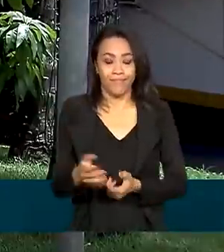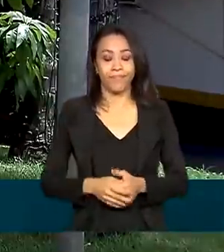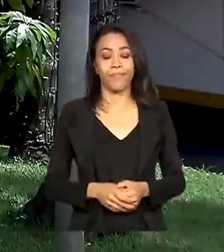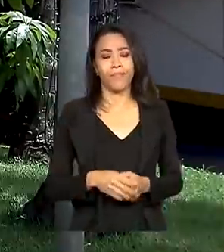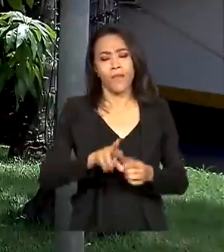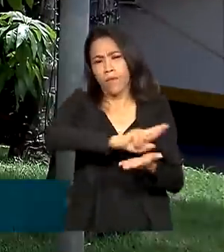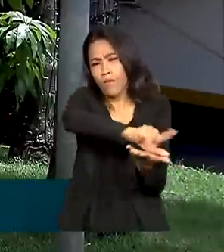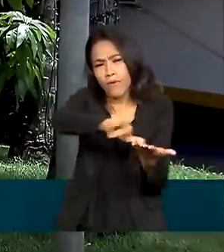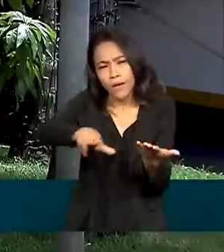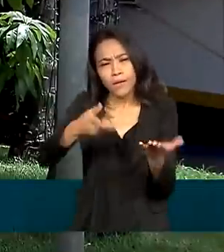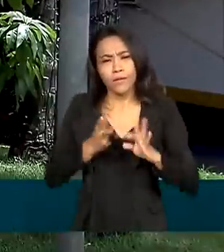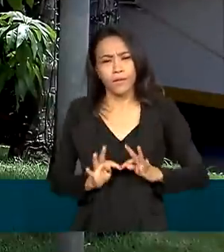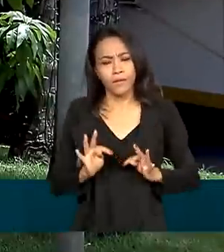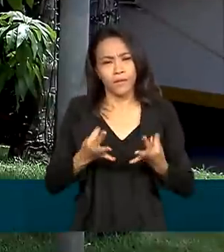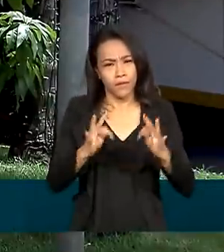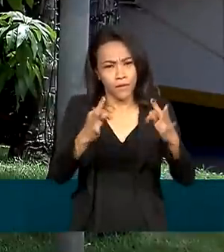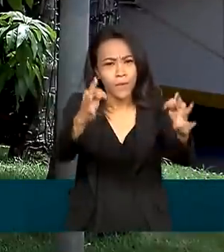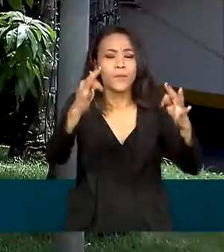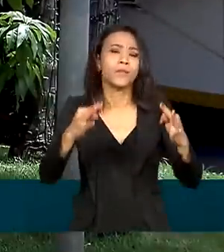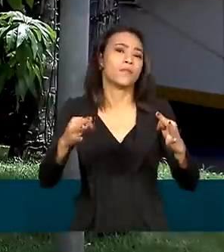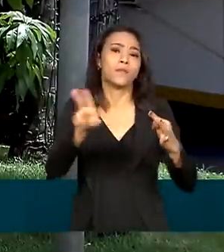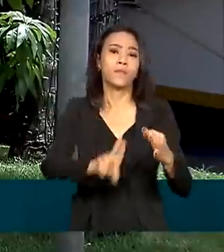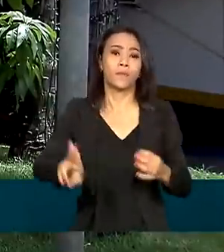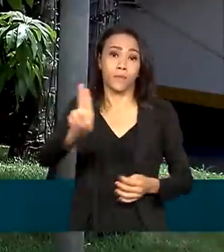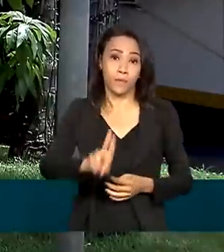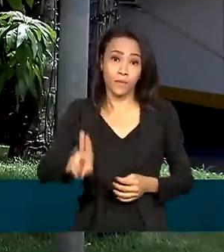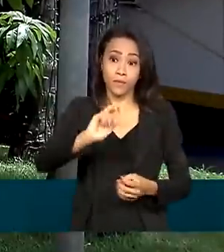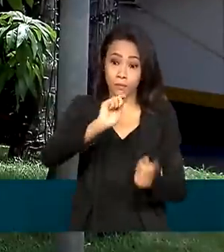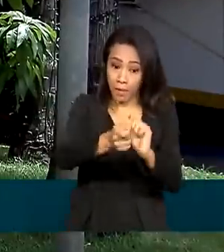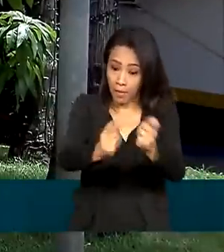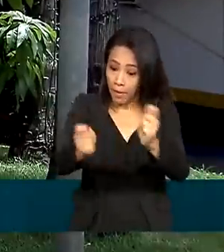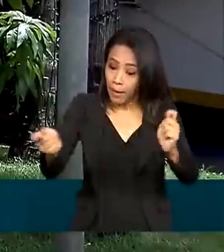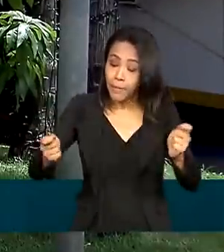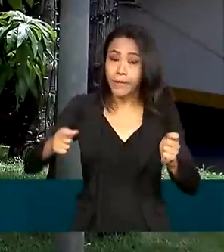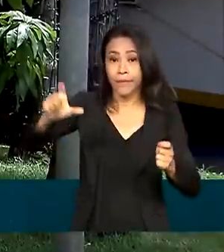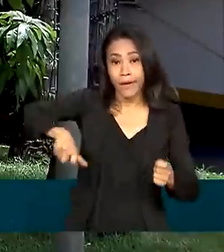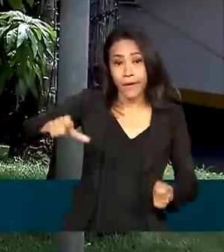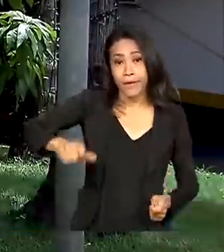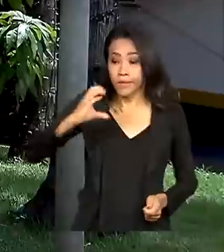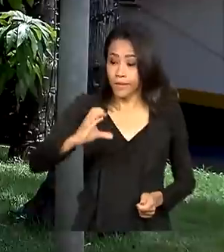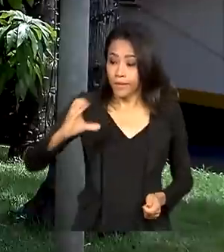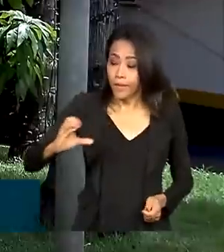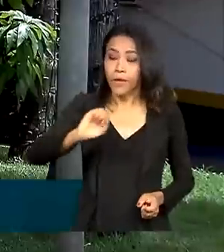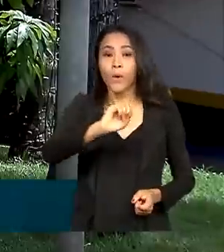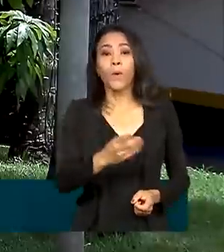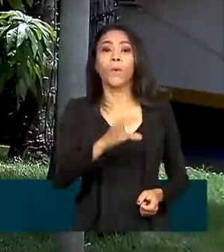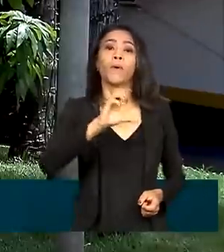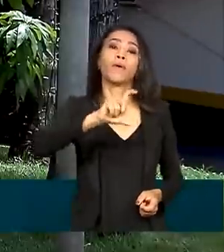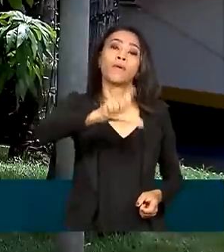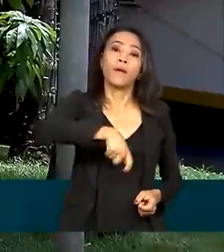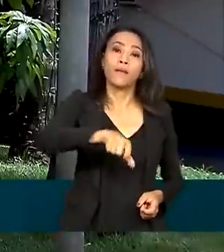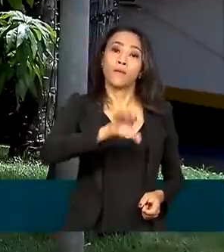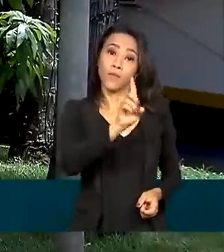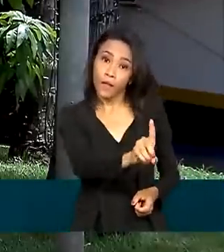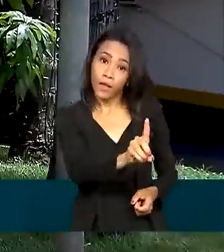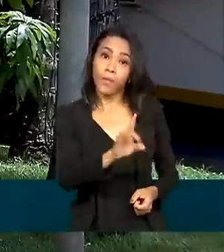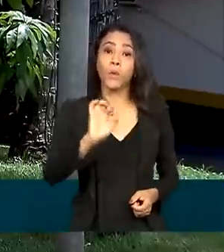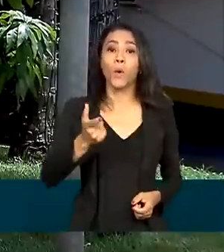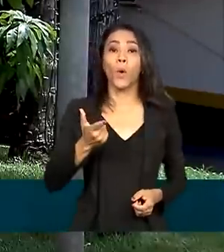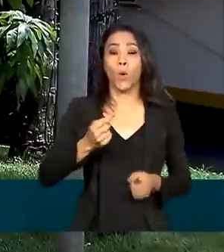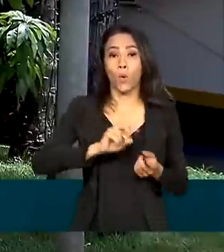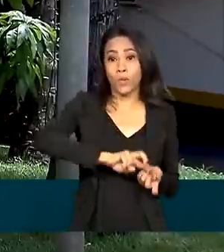tecnologias e facilidades para o cliente bancário pagamentos com cartão de crédito ou débito operações de